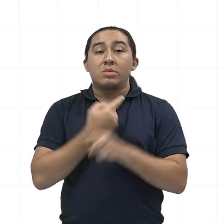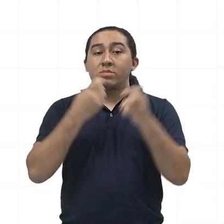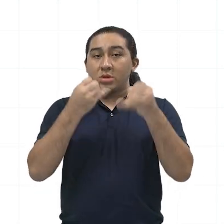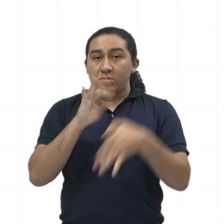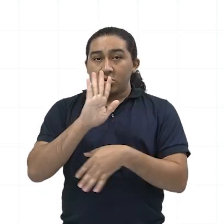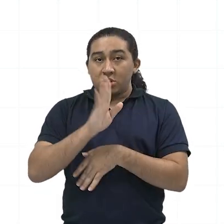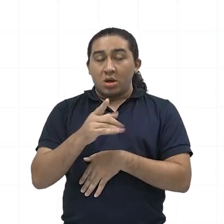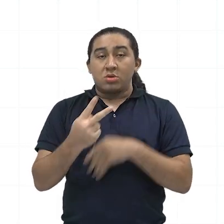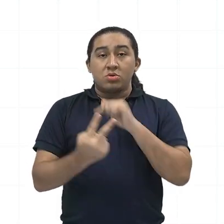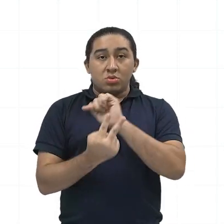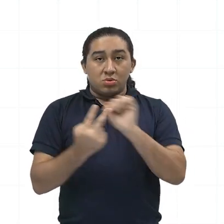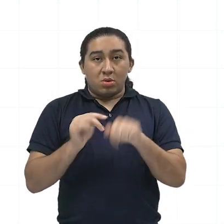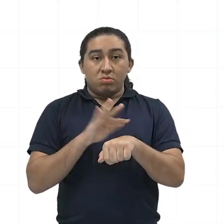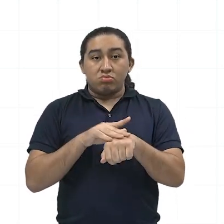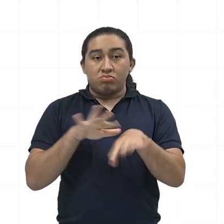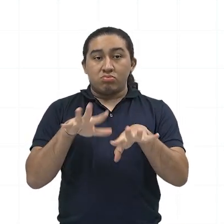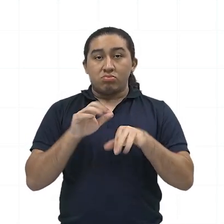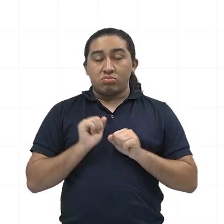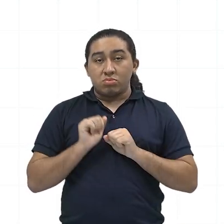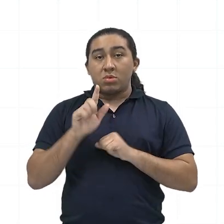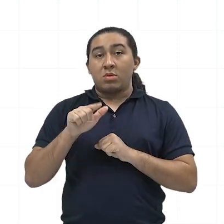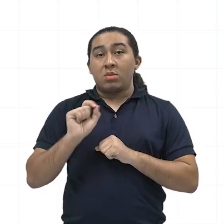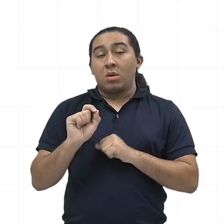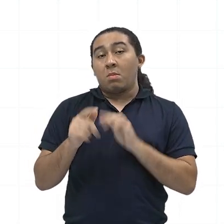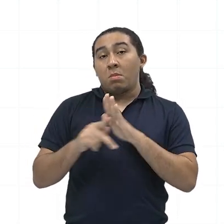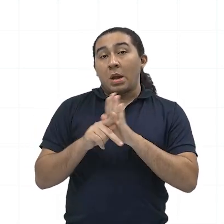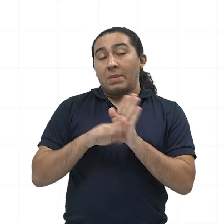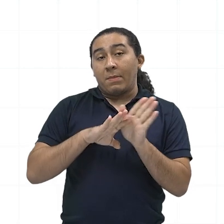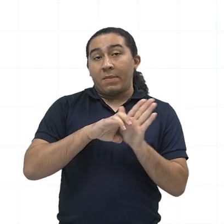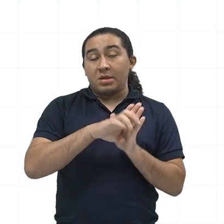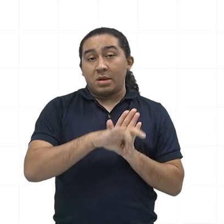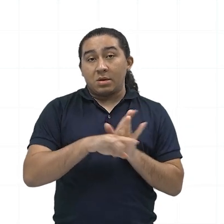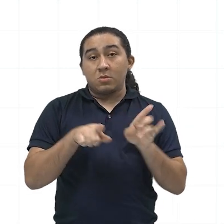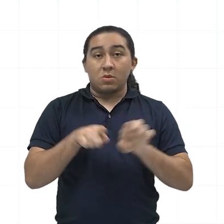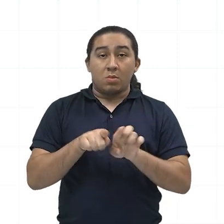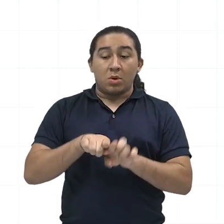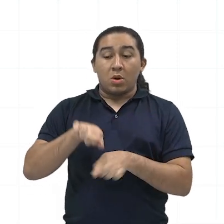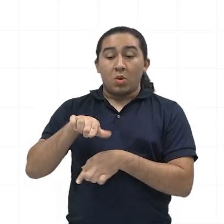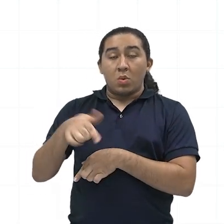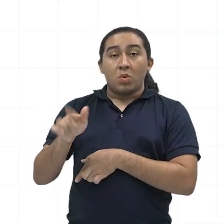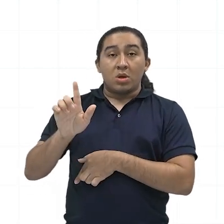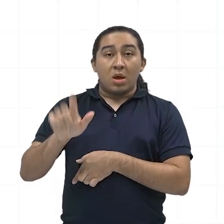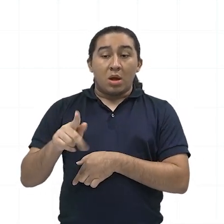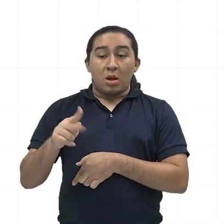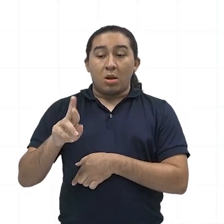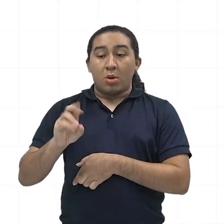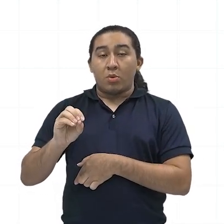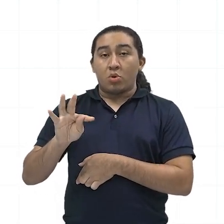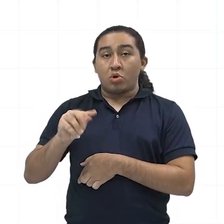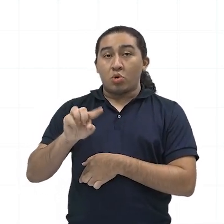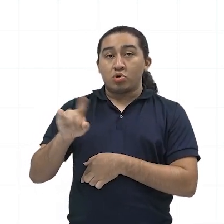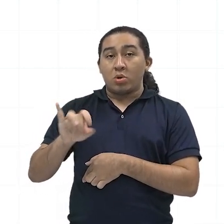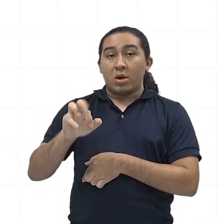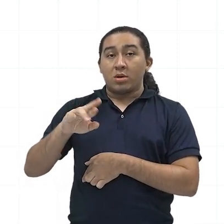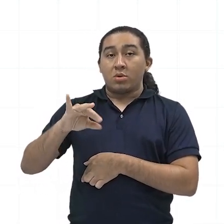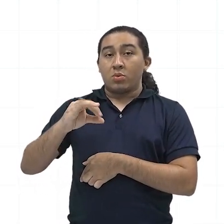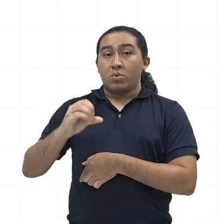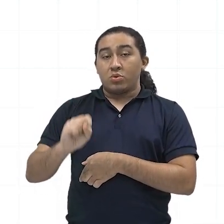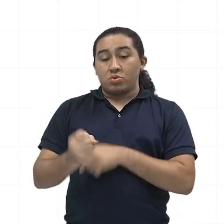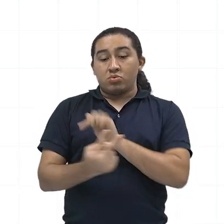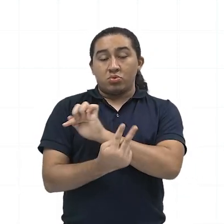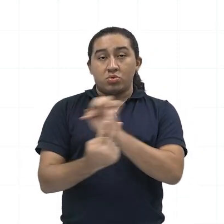duas infecções causadas ali por bactéria e outra por protozoário, né? Então, ambos